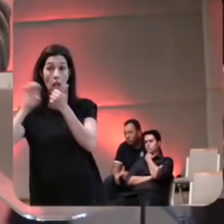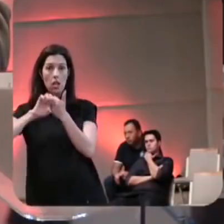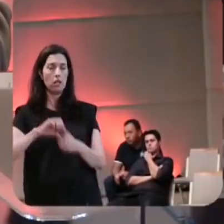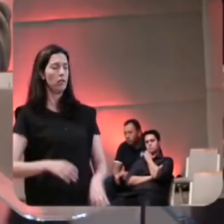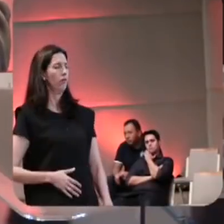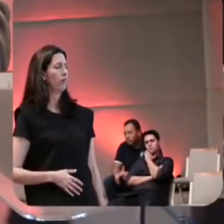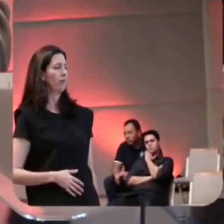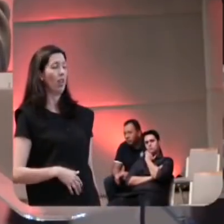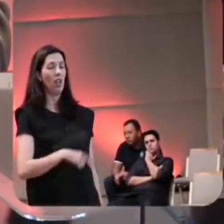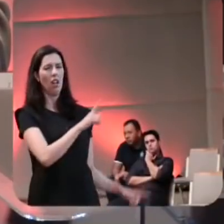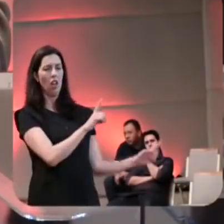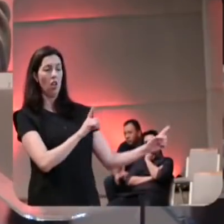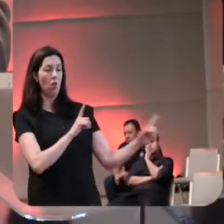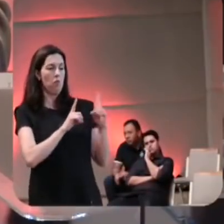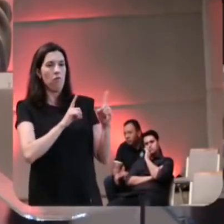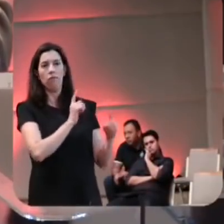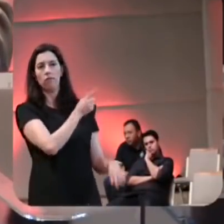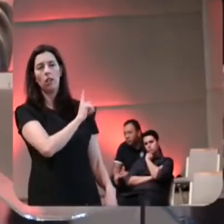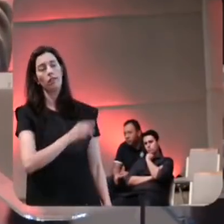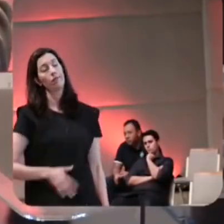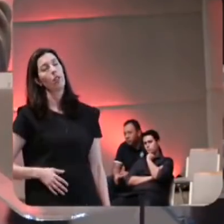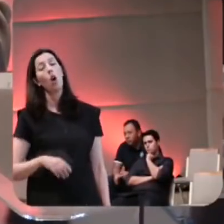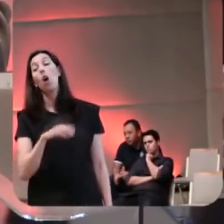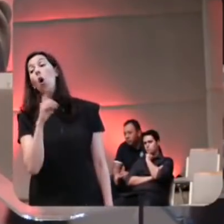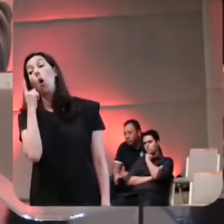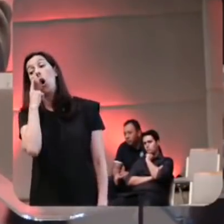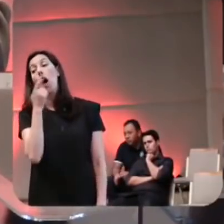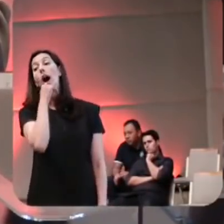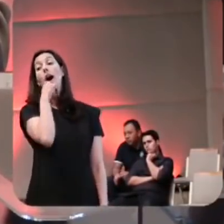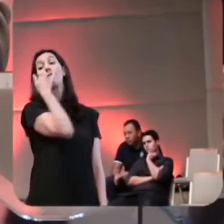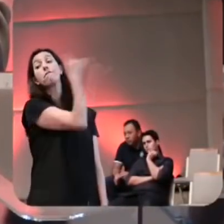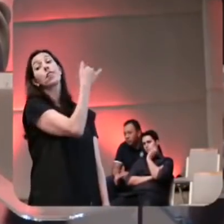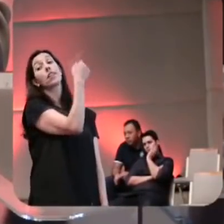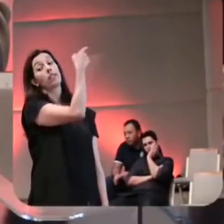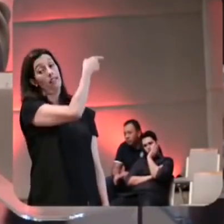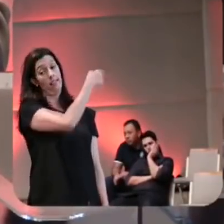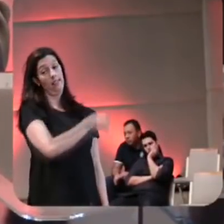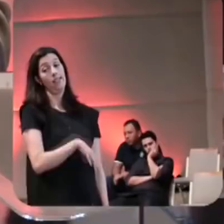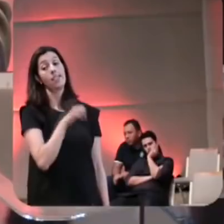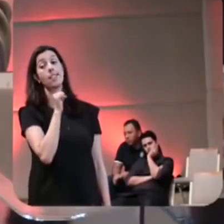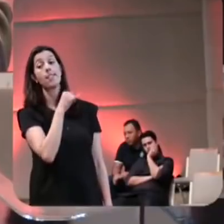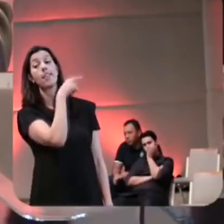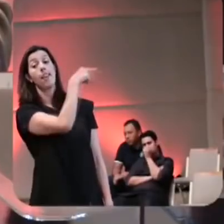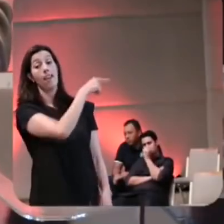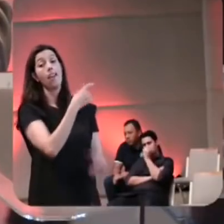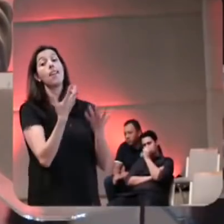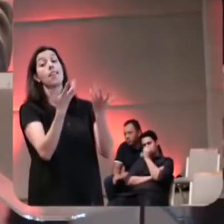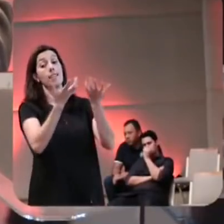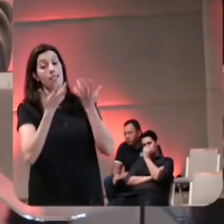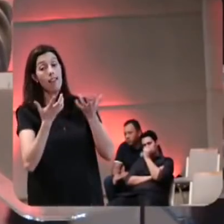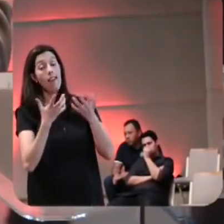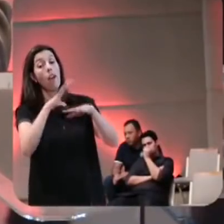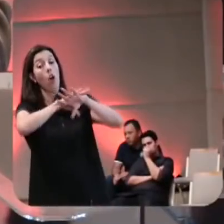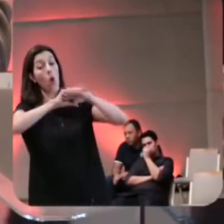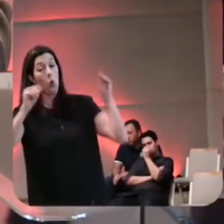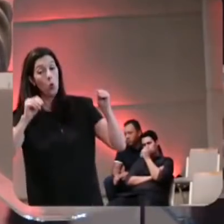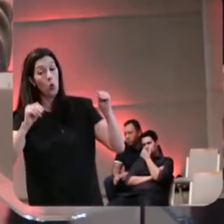assim: ó, você quer ser curado? Mergulha 7 vezes no rio Jordão e você vai ser